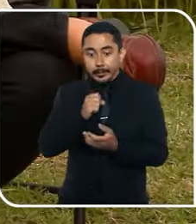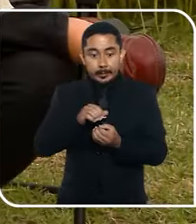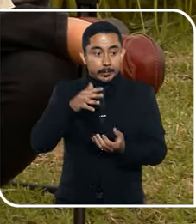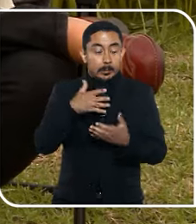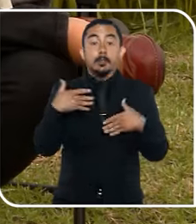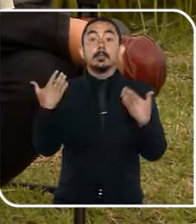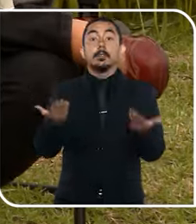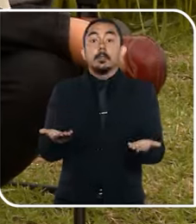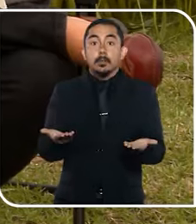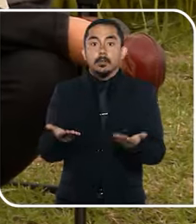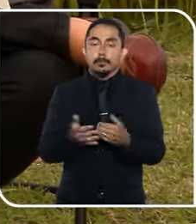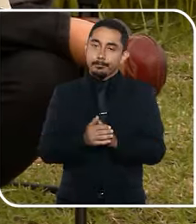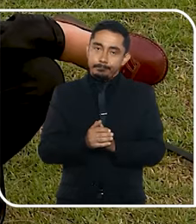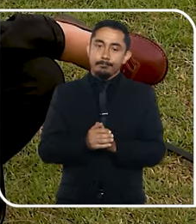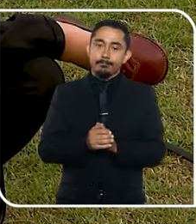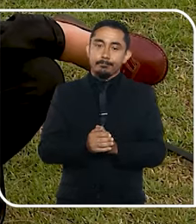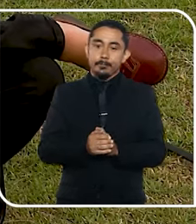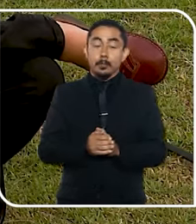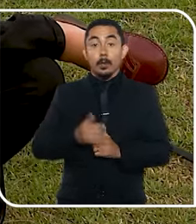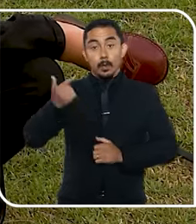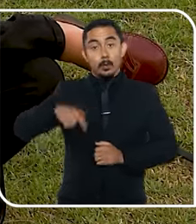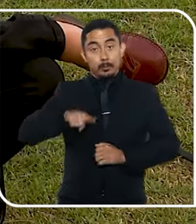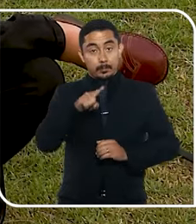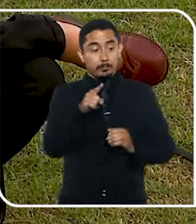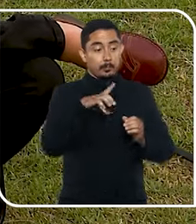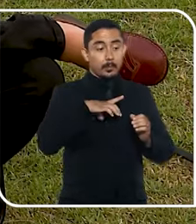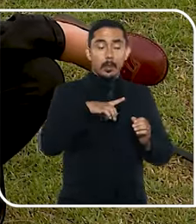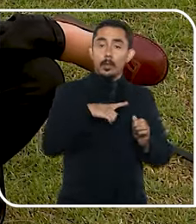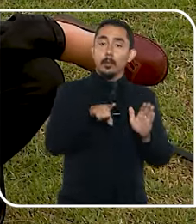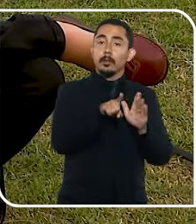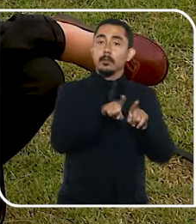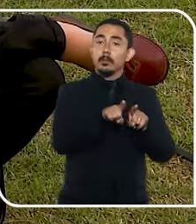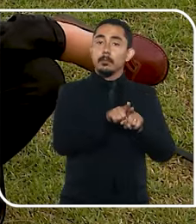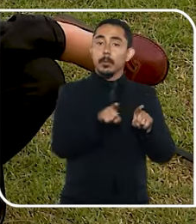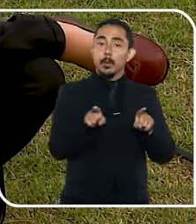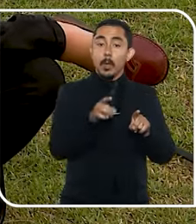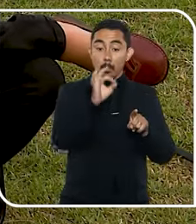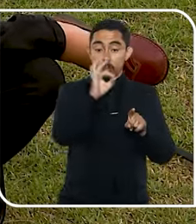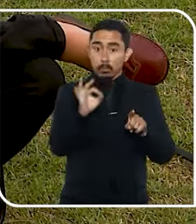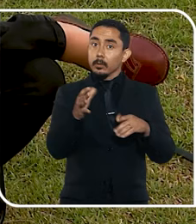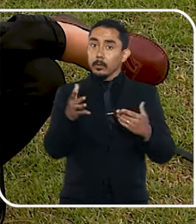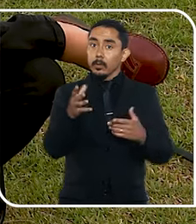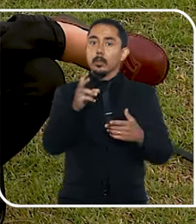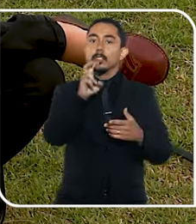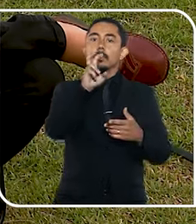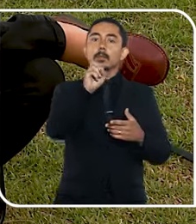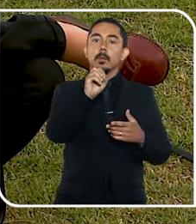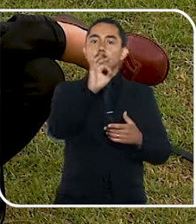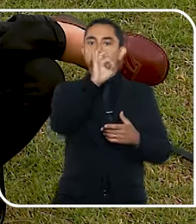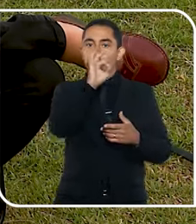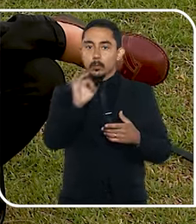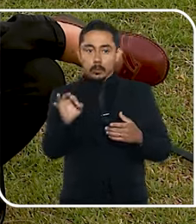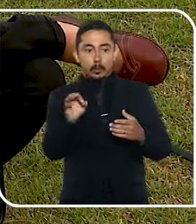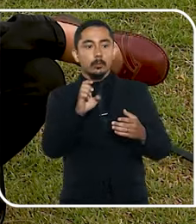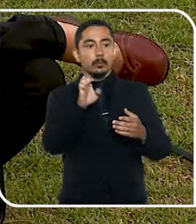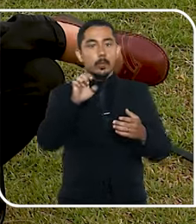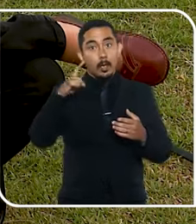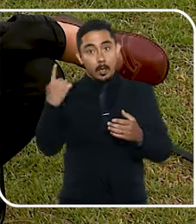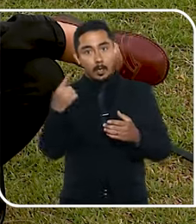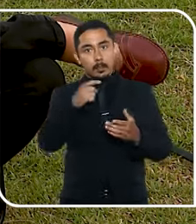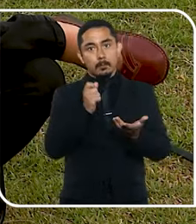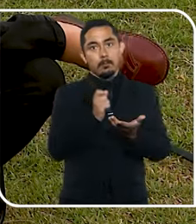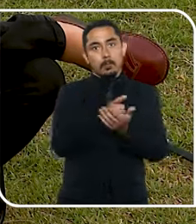você deixou aqui o percentual também, né? O senhor, no caso o seu ex, custeará 50% das despesas